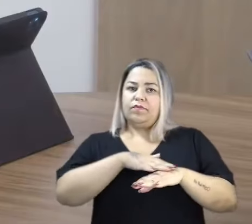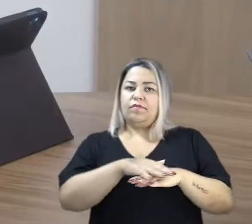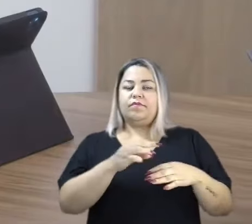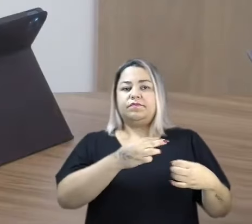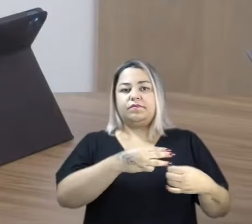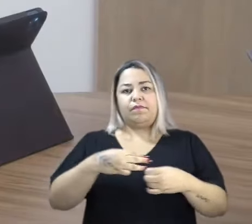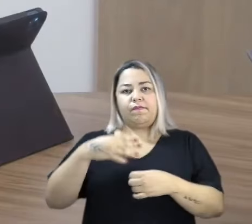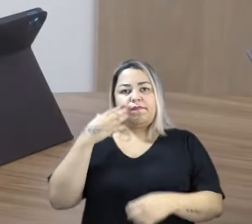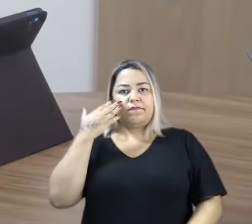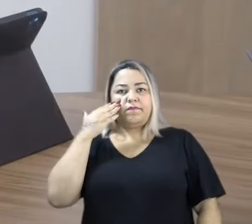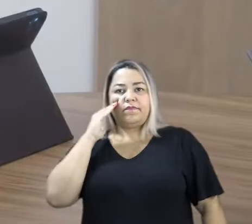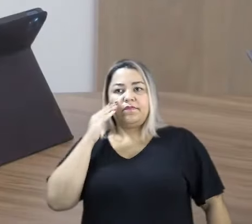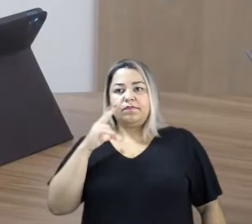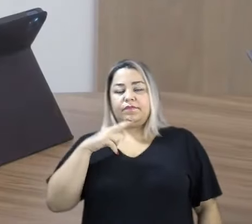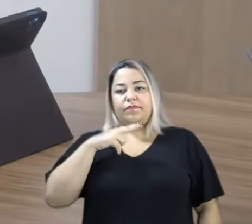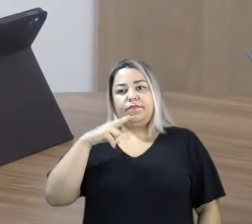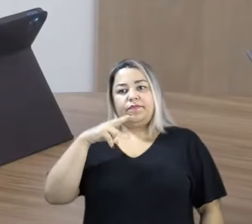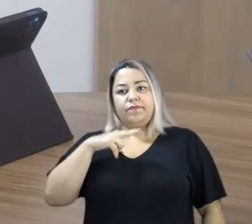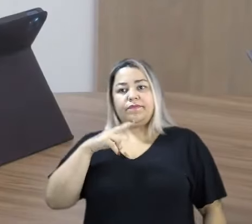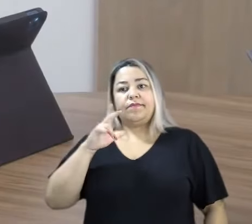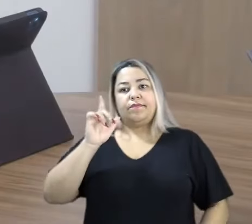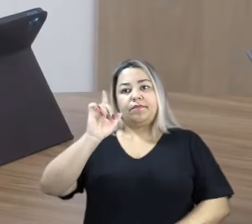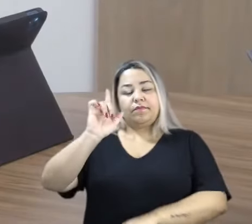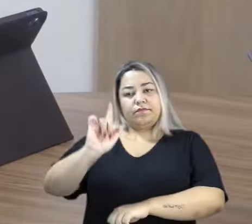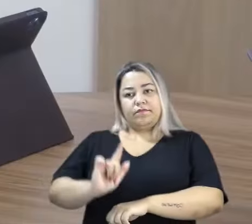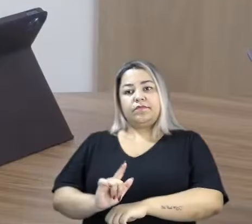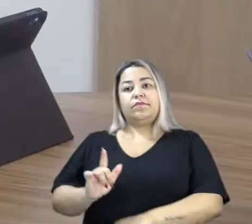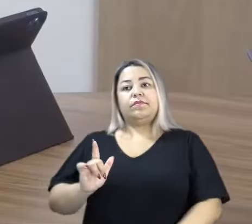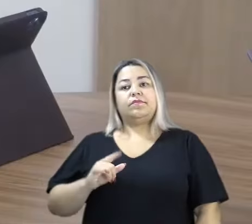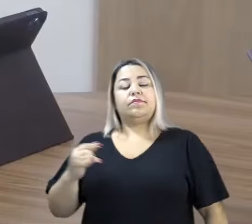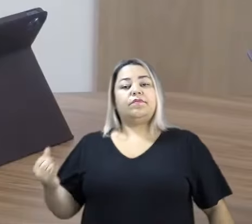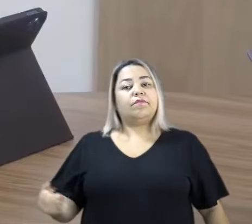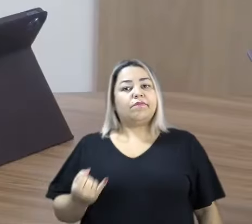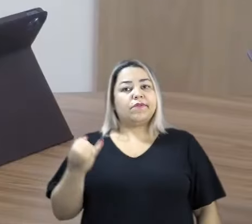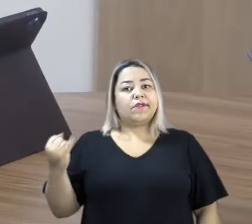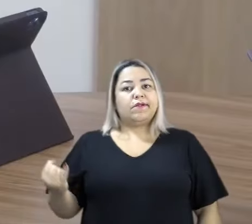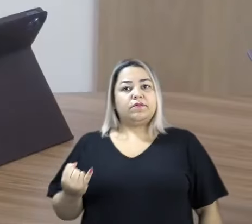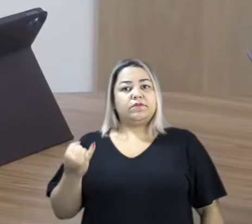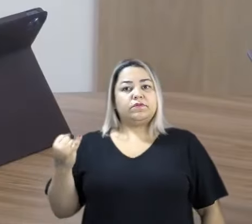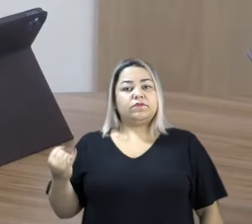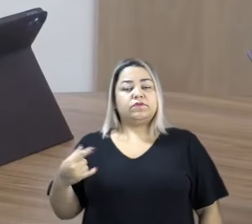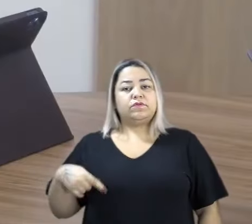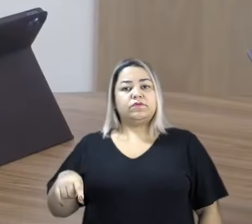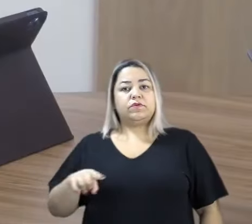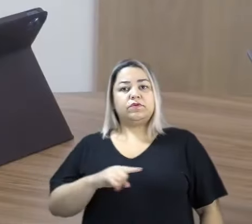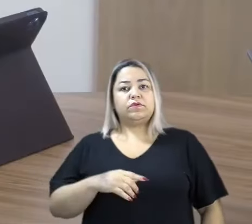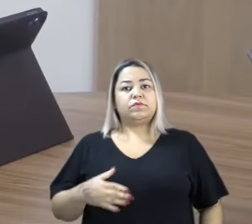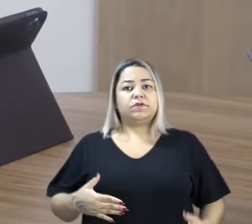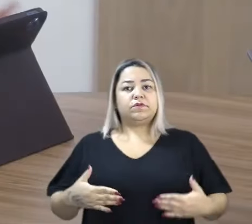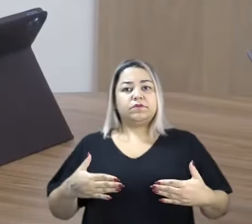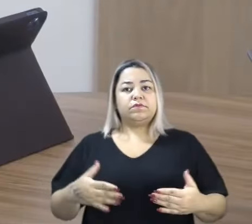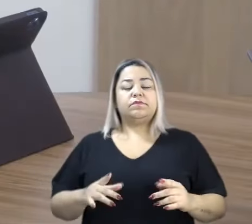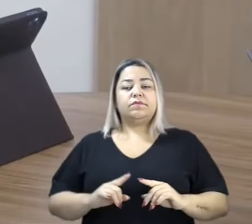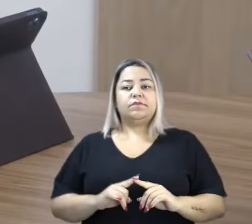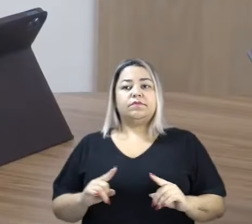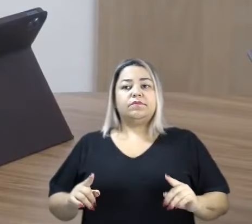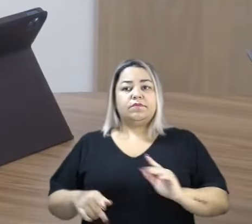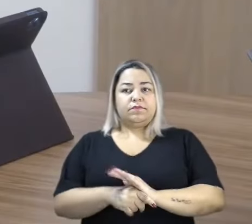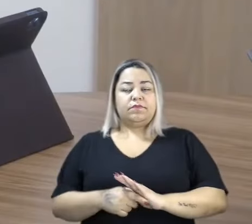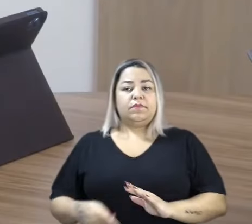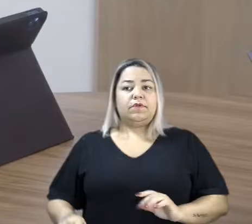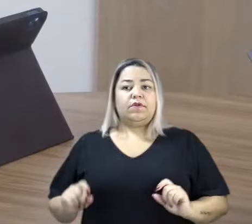de entender as particularidades dos gestores, ele tem sido uma prioridade do nosso ministério, mais especificamente